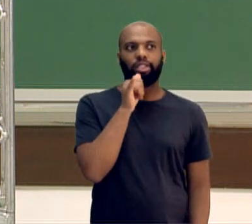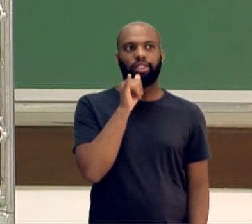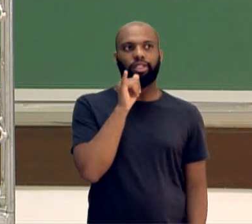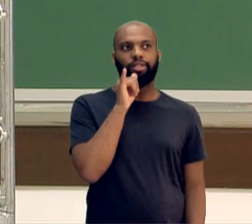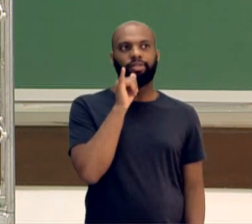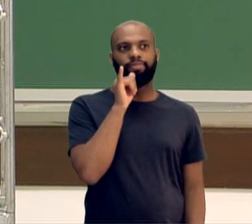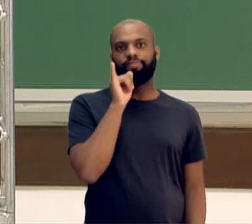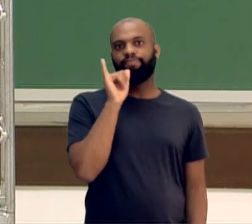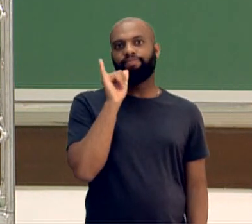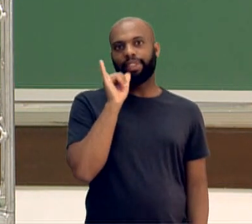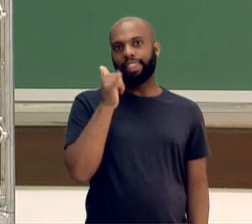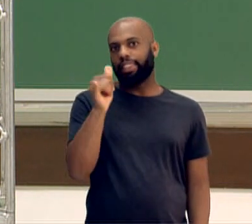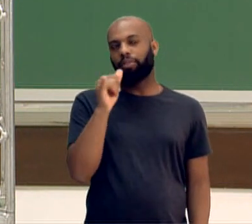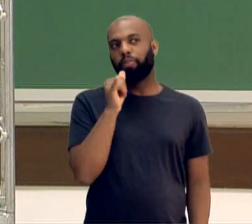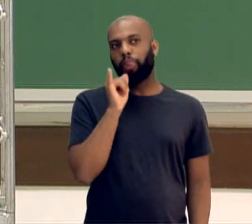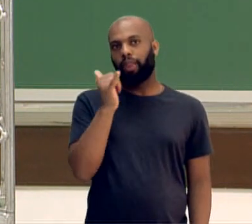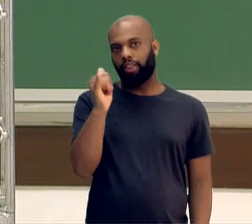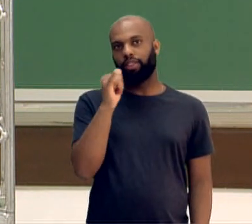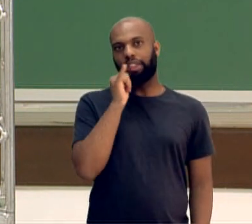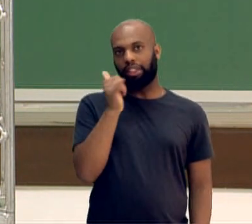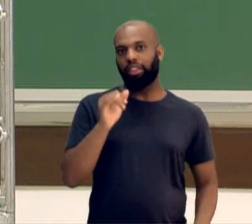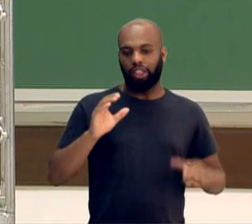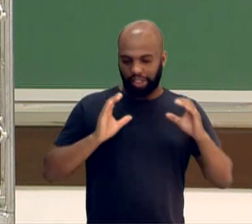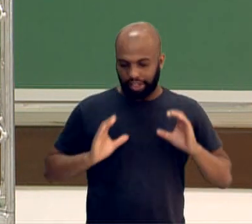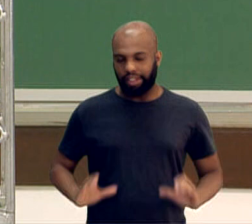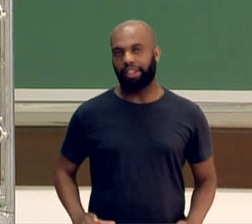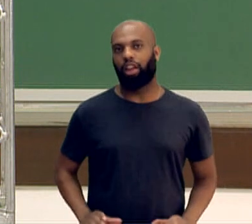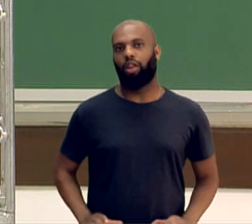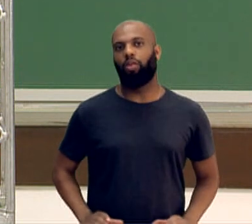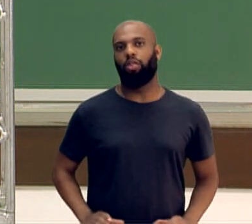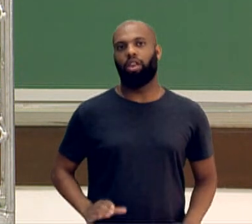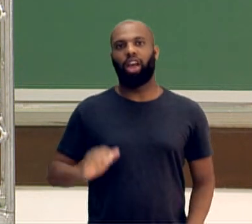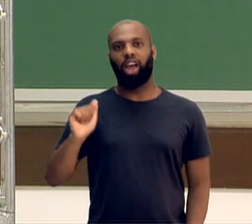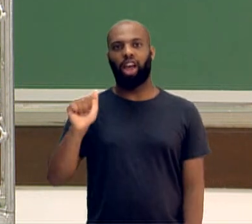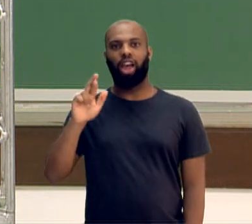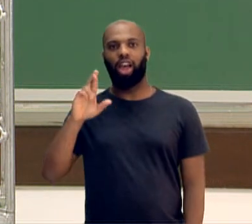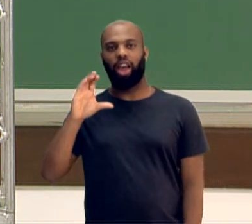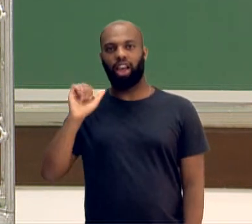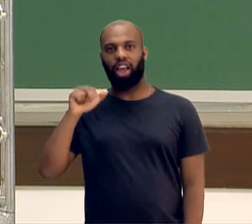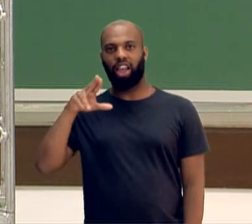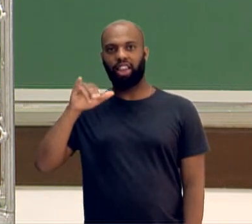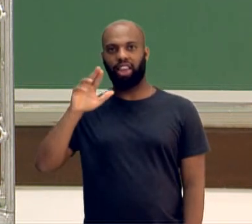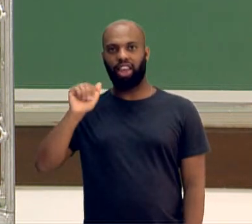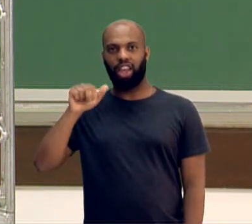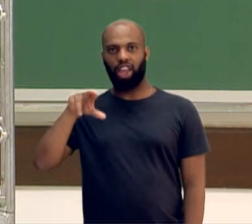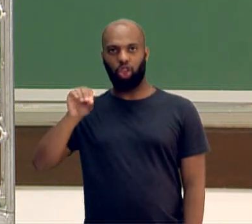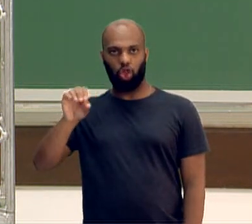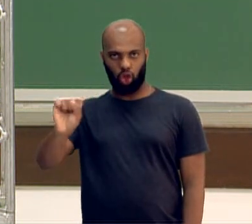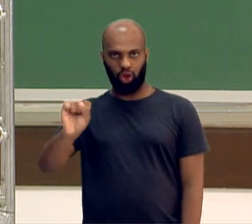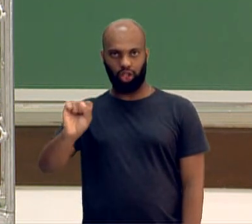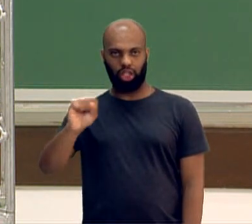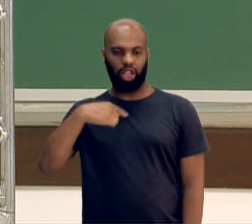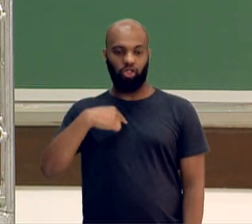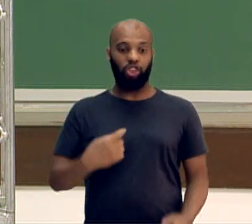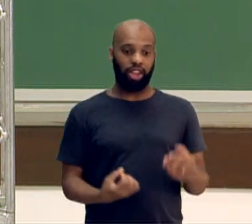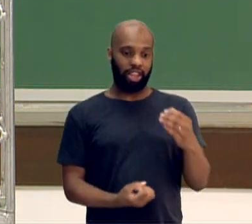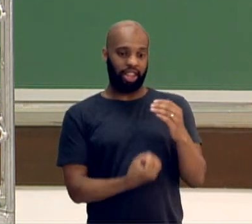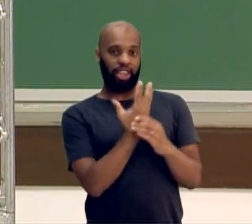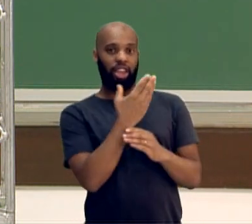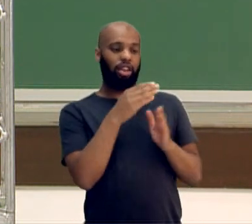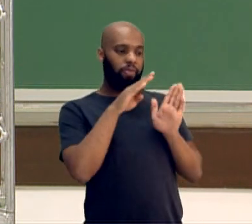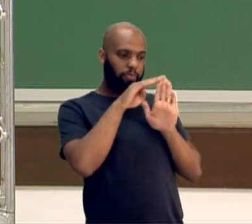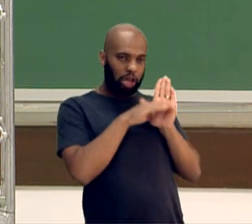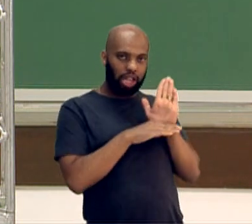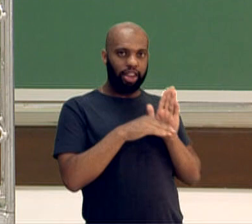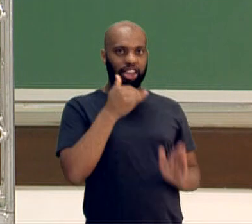energia dos cidadãos arcanianos. Então eu vou criar uma energia lá, né, um programa de